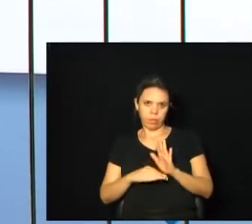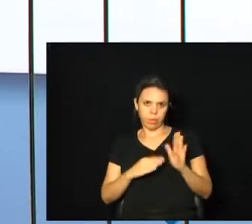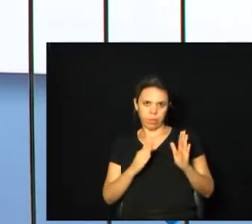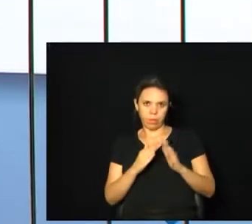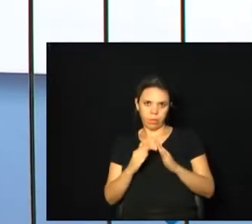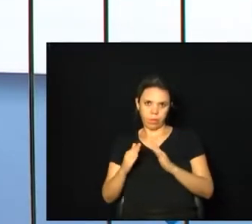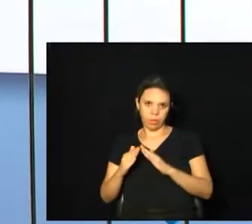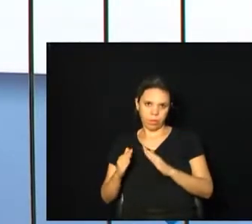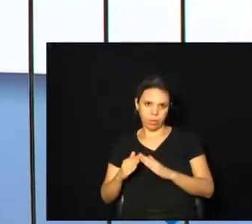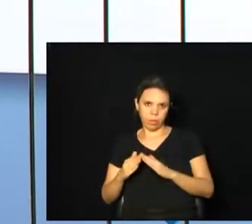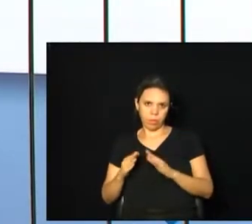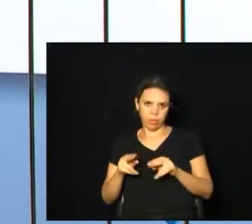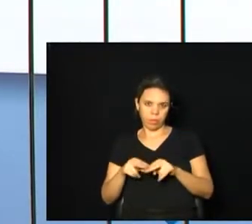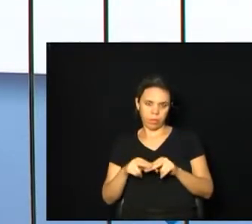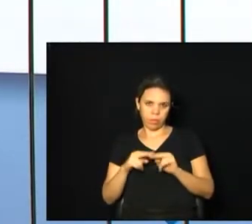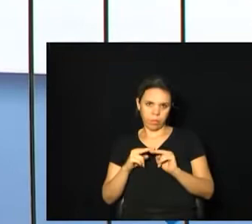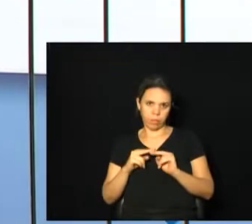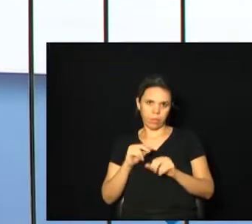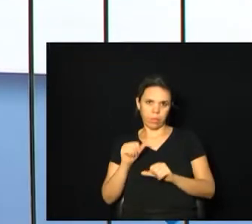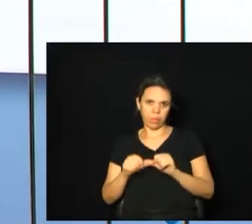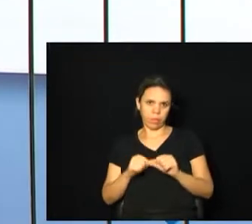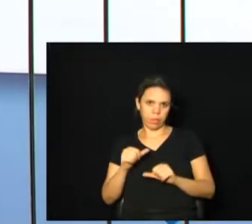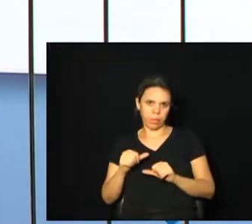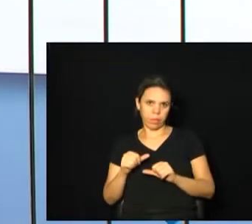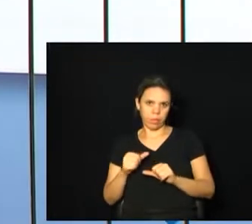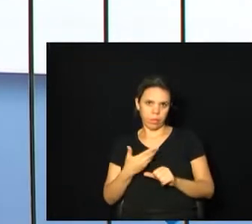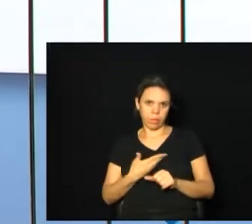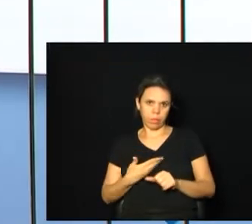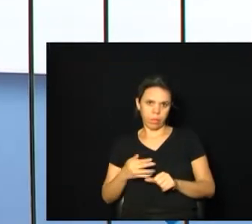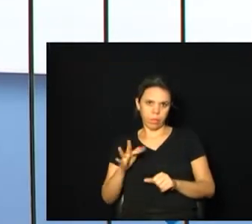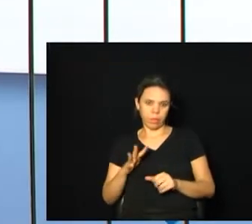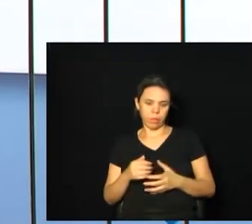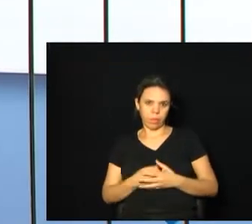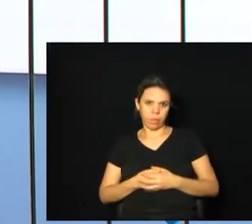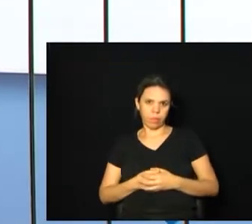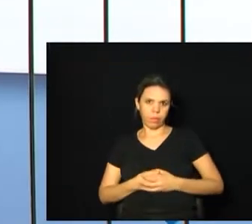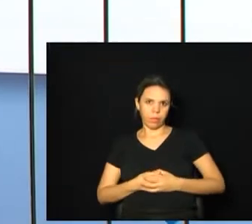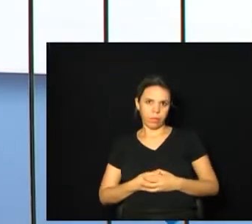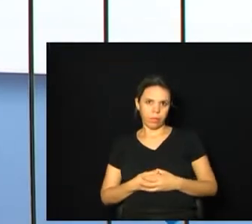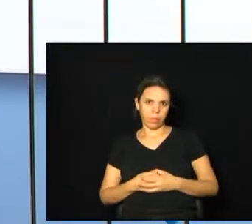moradia popular devido às mudanças feitas pelo governo federal.